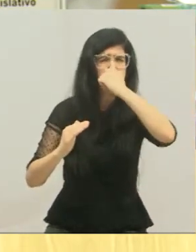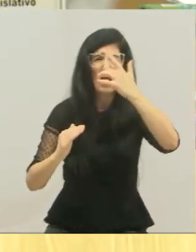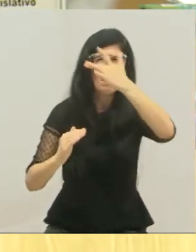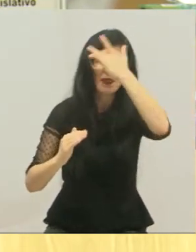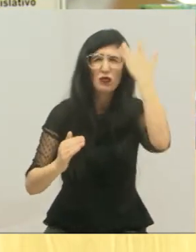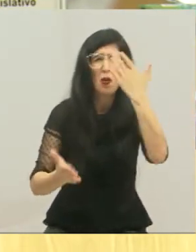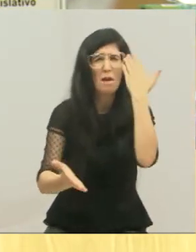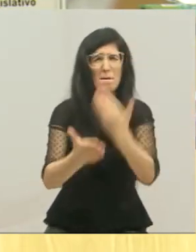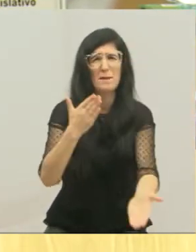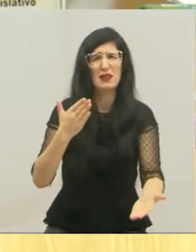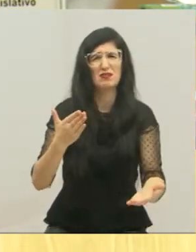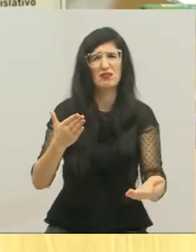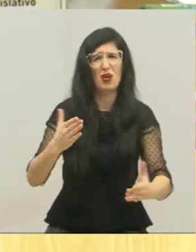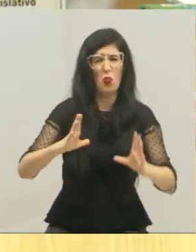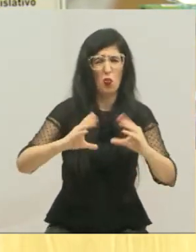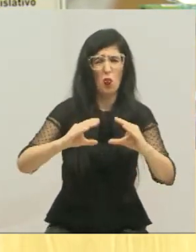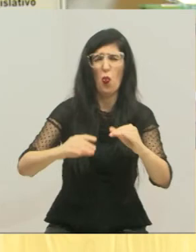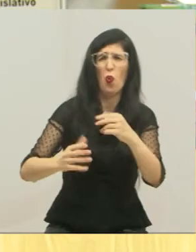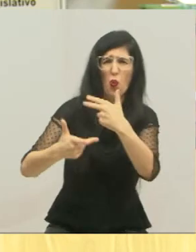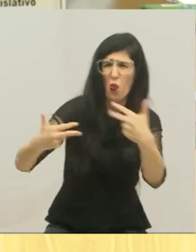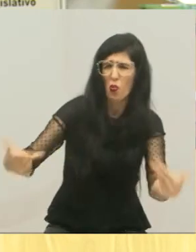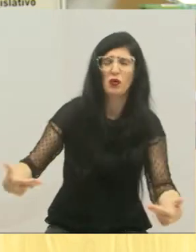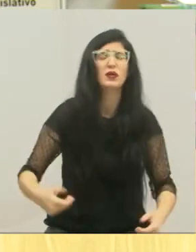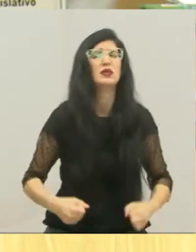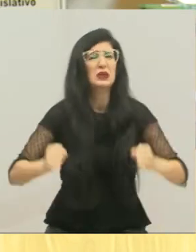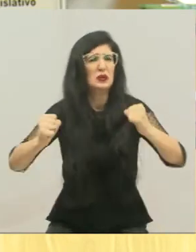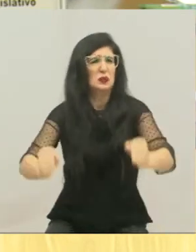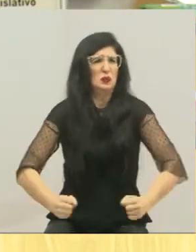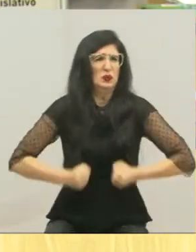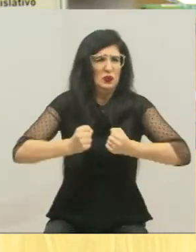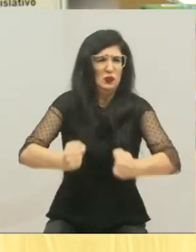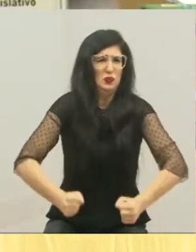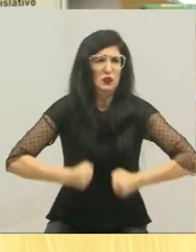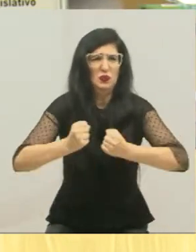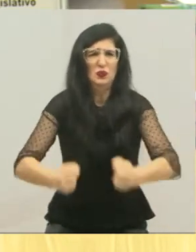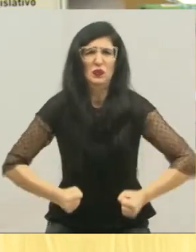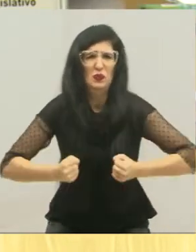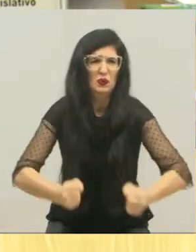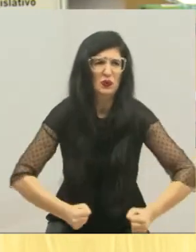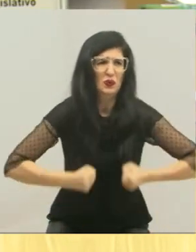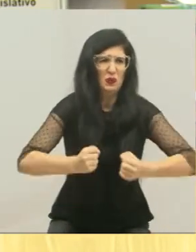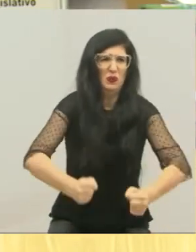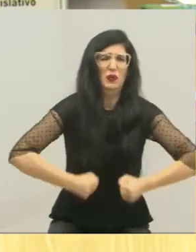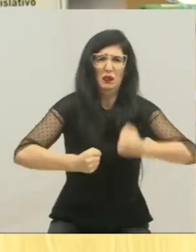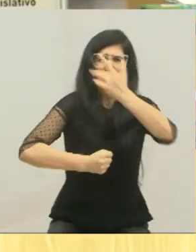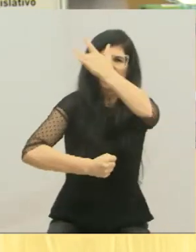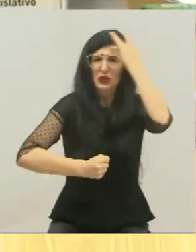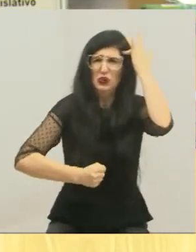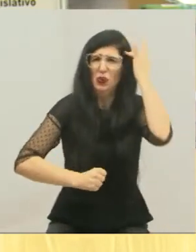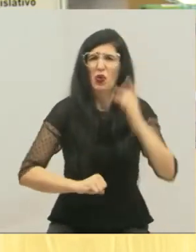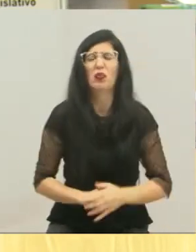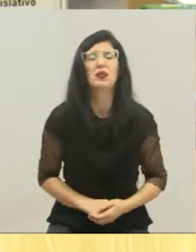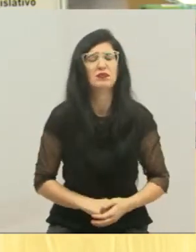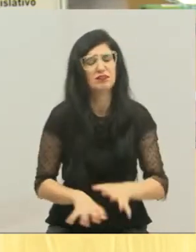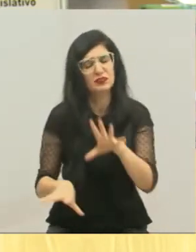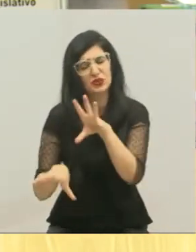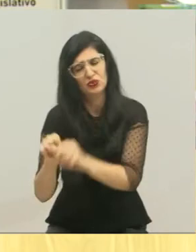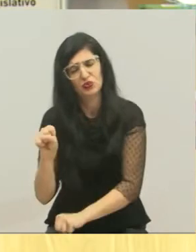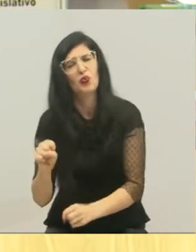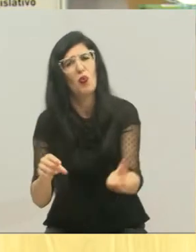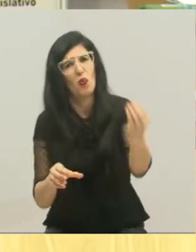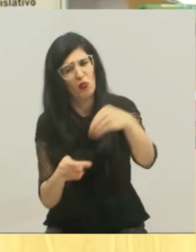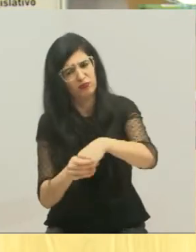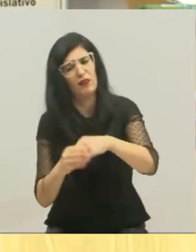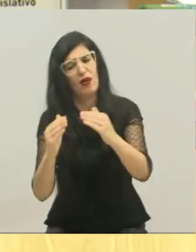sendo um deles cadeirante e morador da residência número 63, que foi um dos mais prejudicados. Considerando que o referido morador